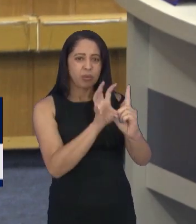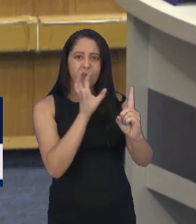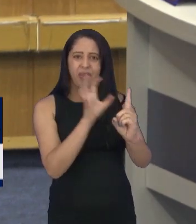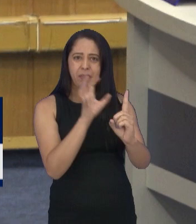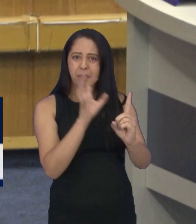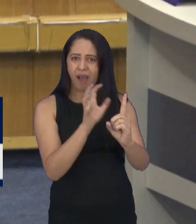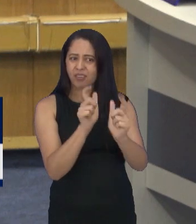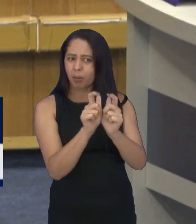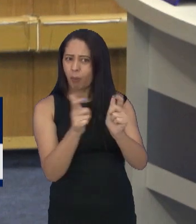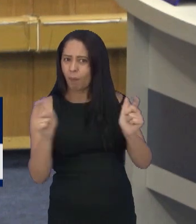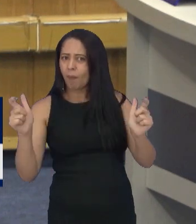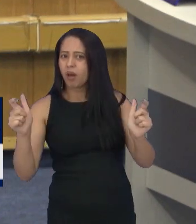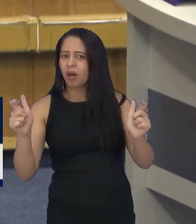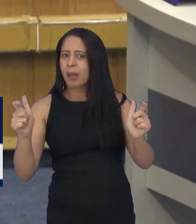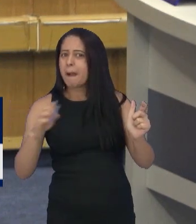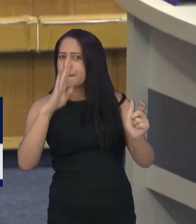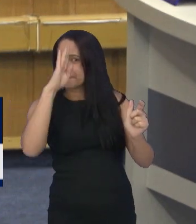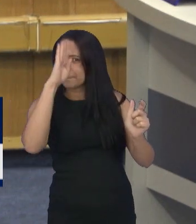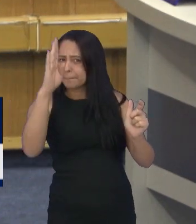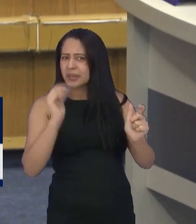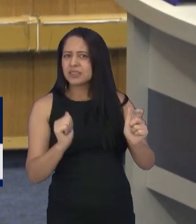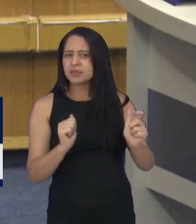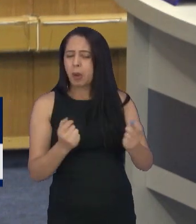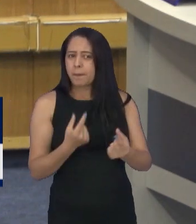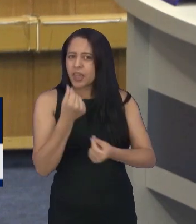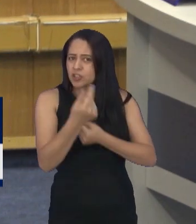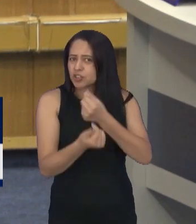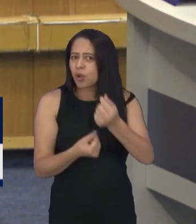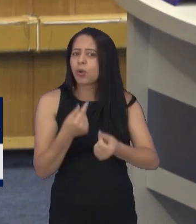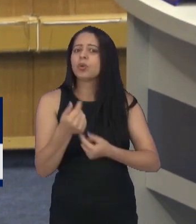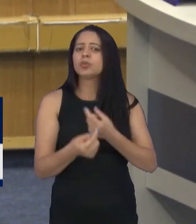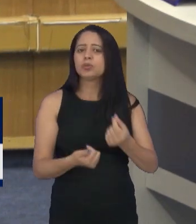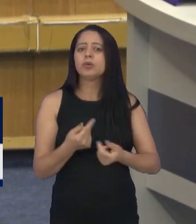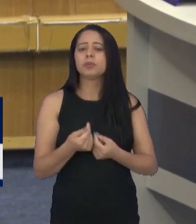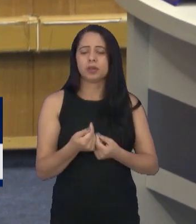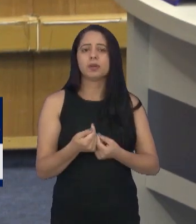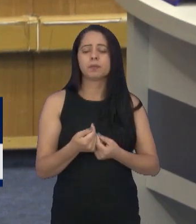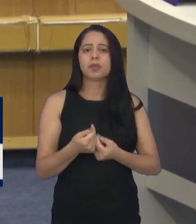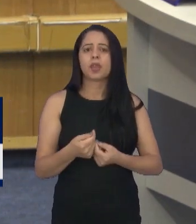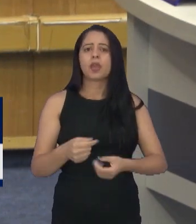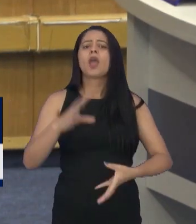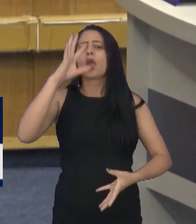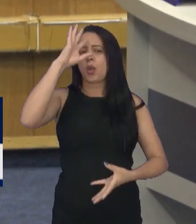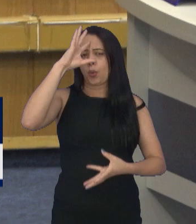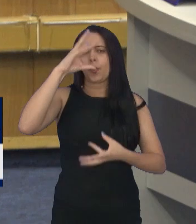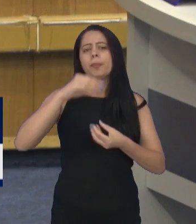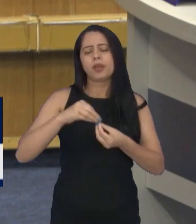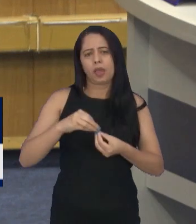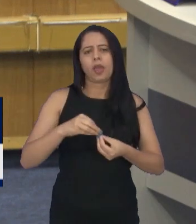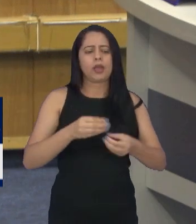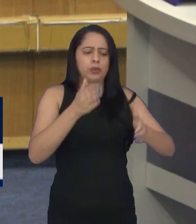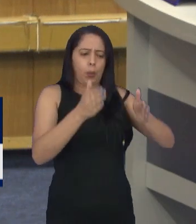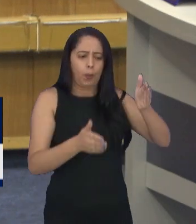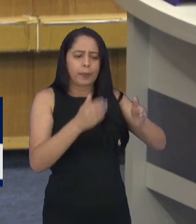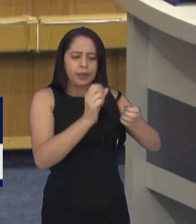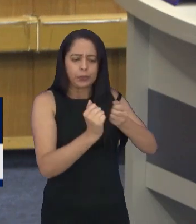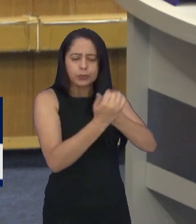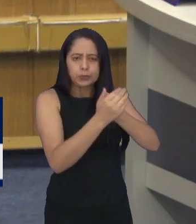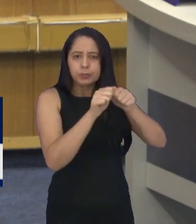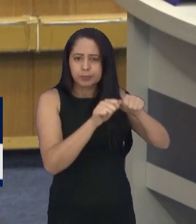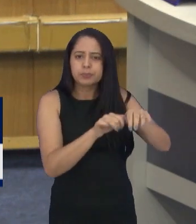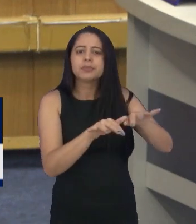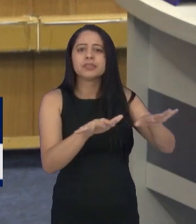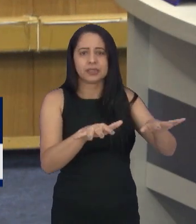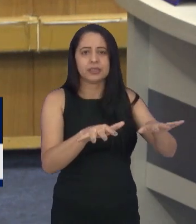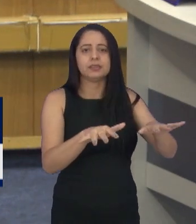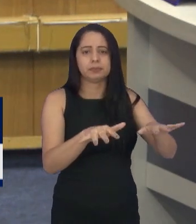cidade, principalmente no setor econômico. Até eu entendo que por causa da pandemia mereceria uma